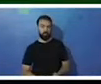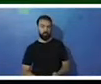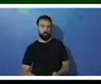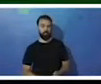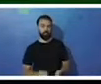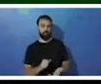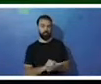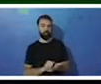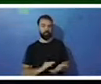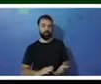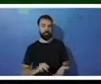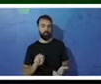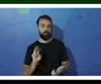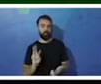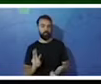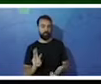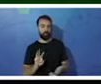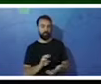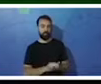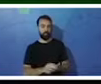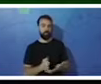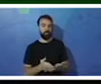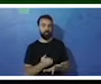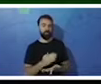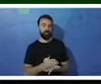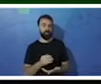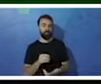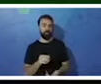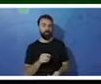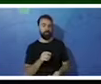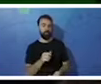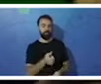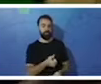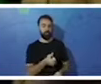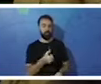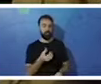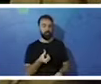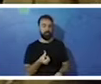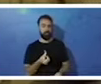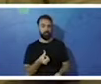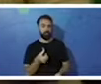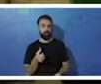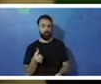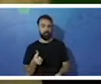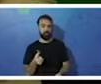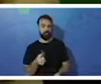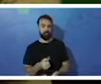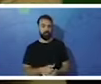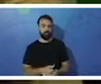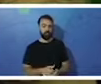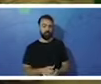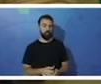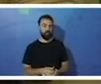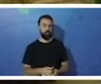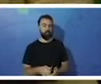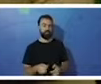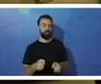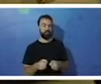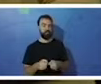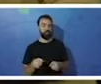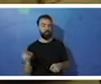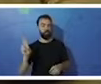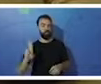atividade 3, lá no, na página 161, nós faremos também com o auxílio da tabuada.